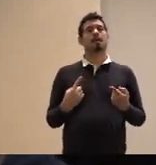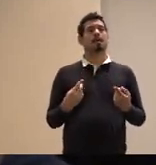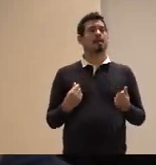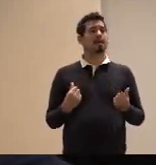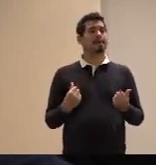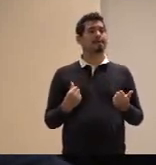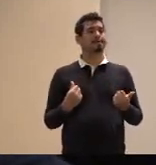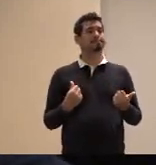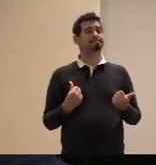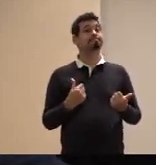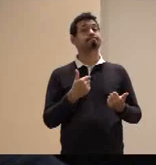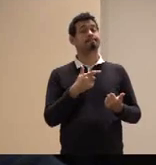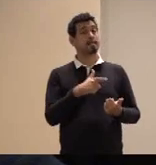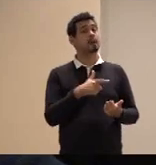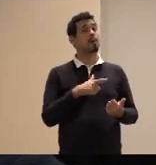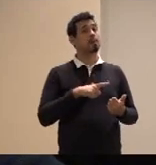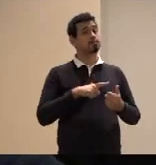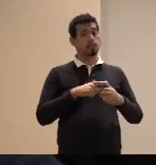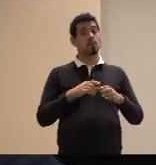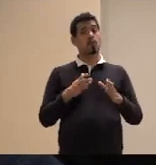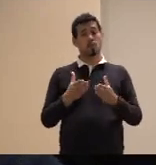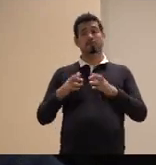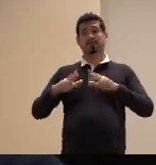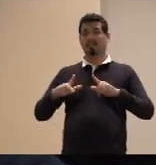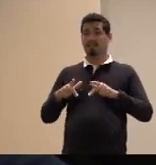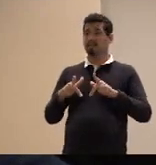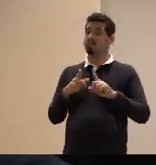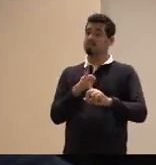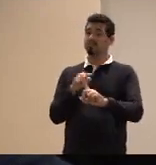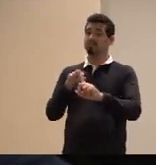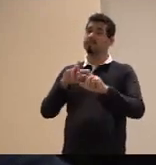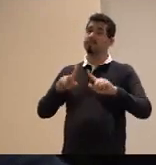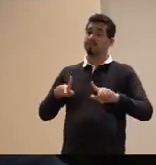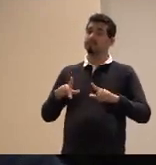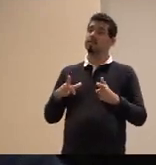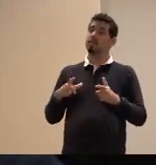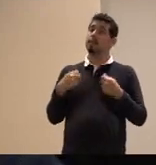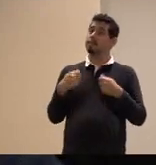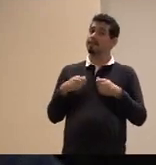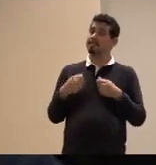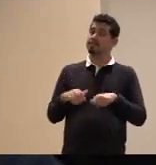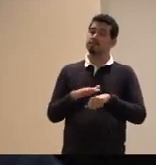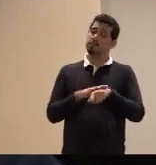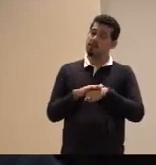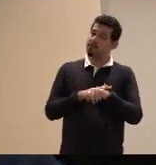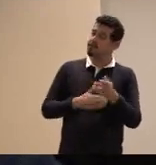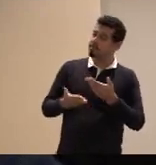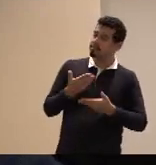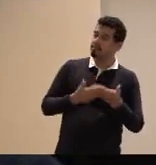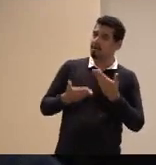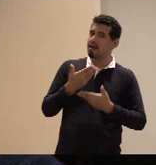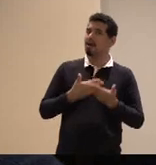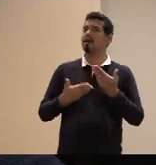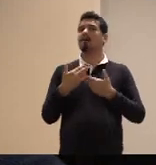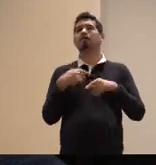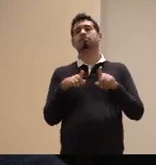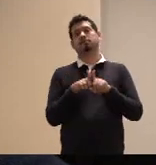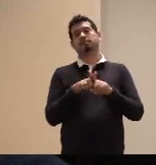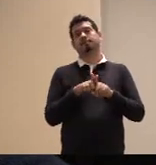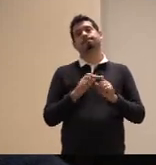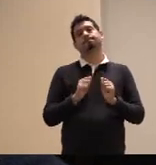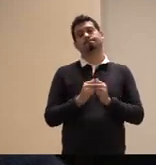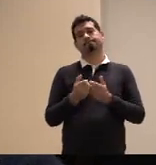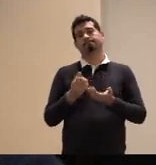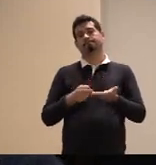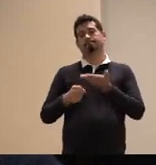um caso, é uma demanda diferente, é uma necessidade de mais diálogo em termos de alta